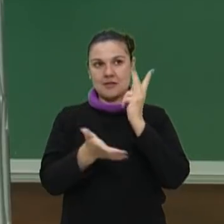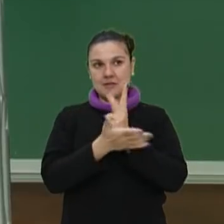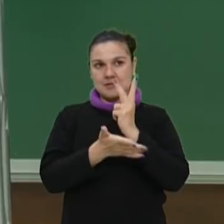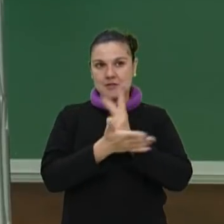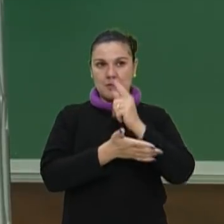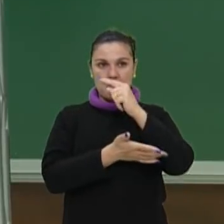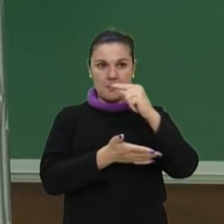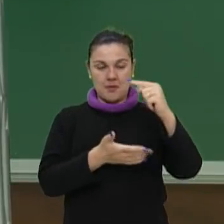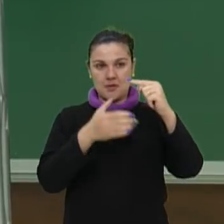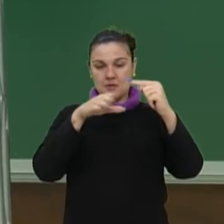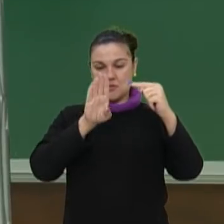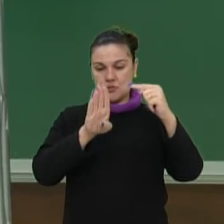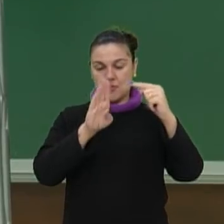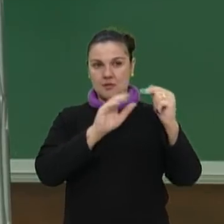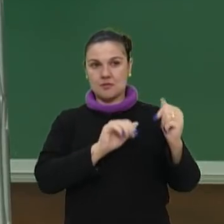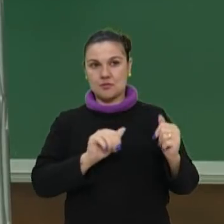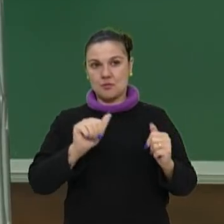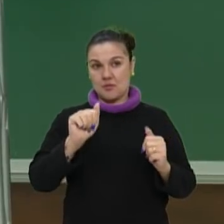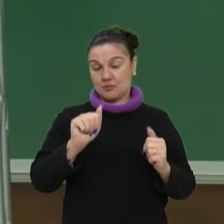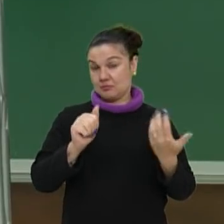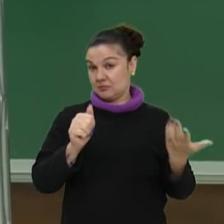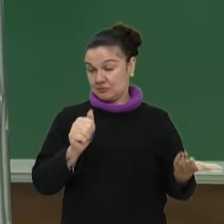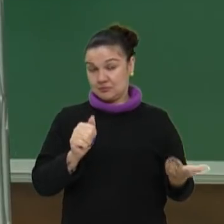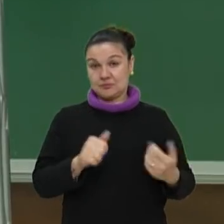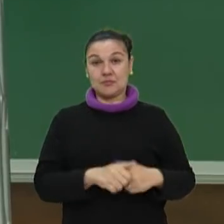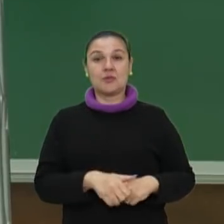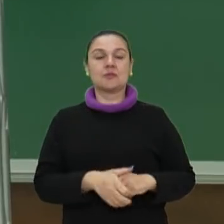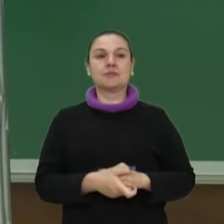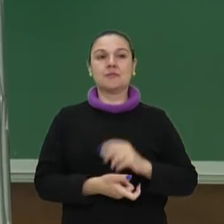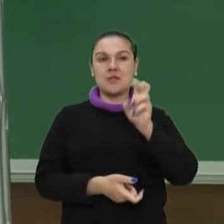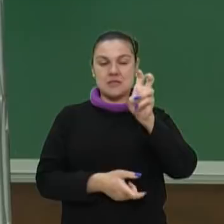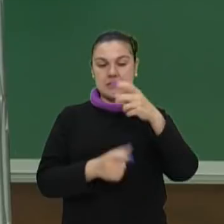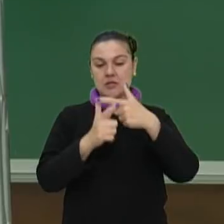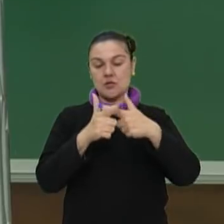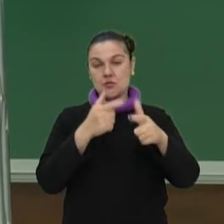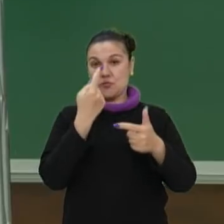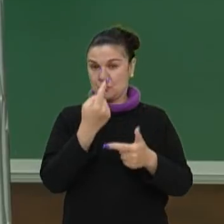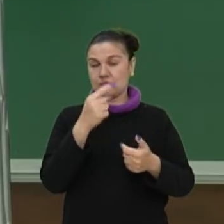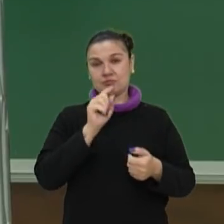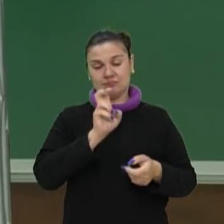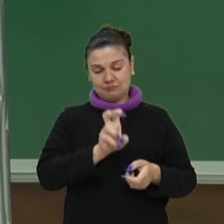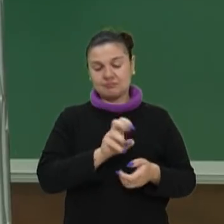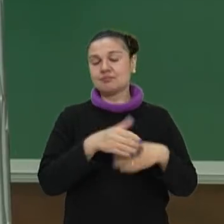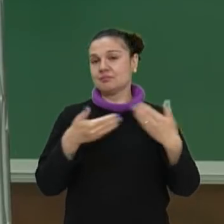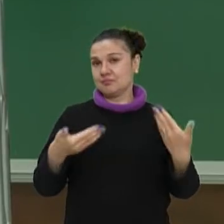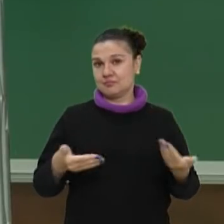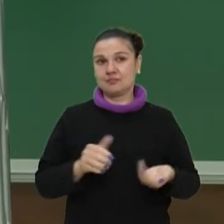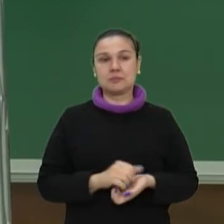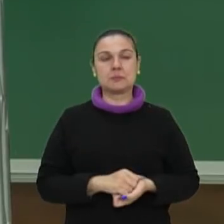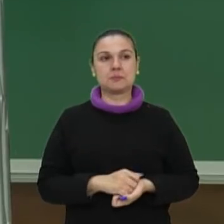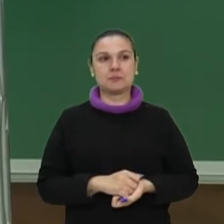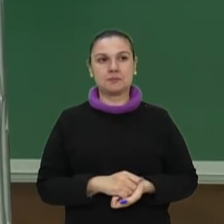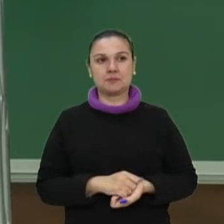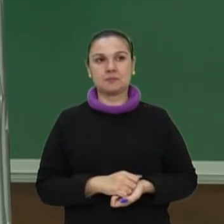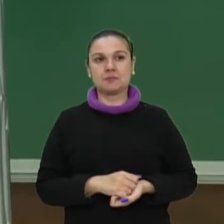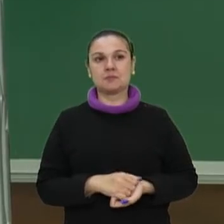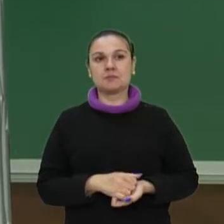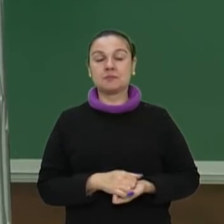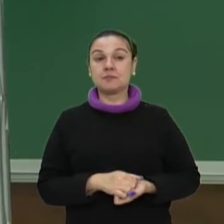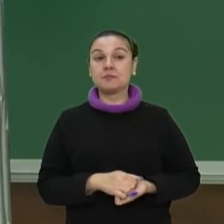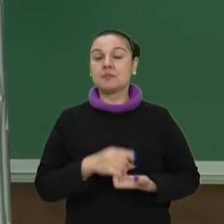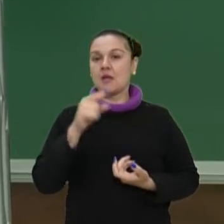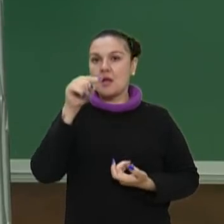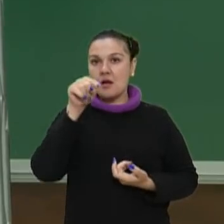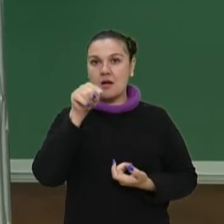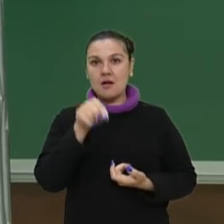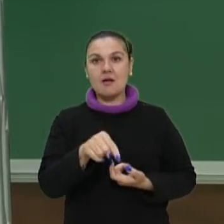B sobre A. Como A vale 1, né, então fica menos 5 sobre 1, que é o próprio 5. Né? O 5 sobre 1 é 5.